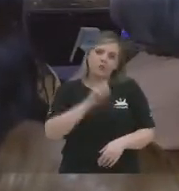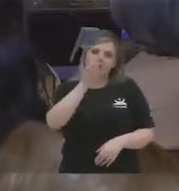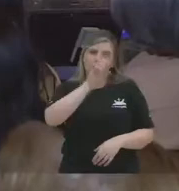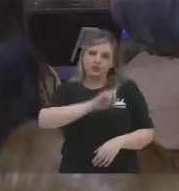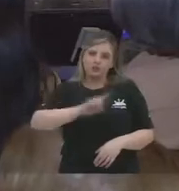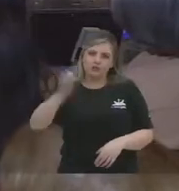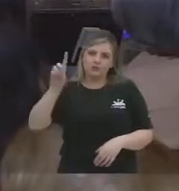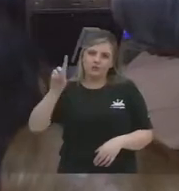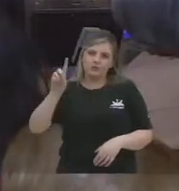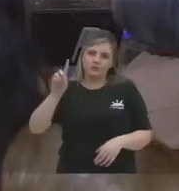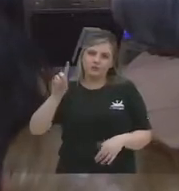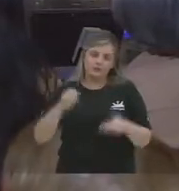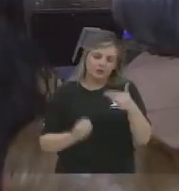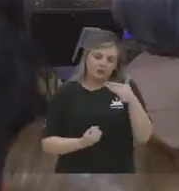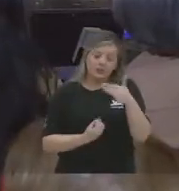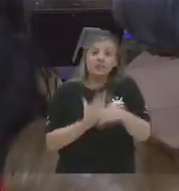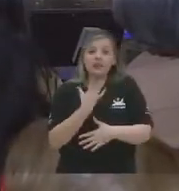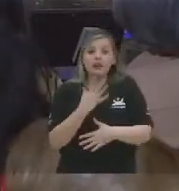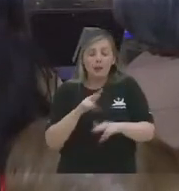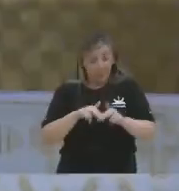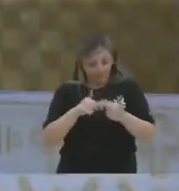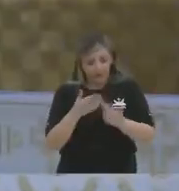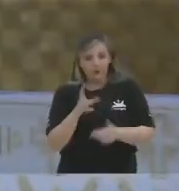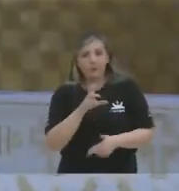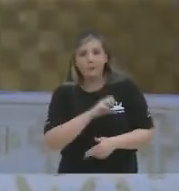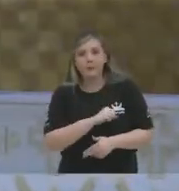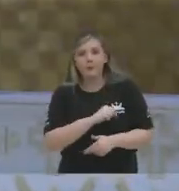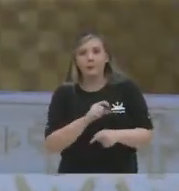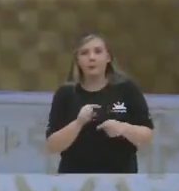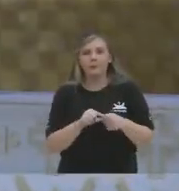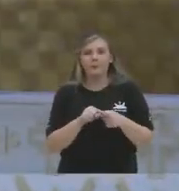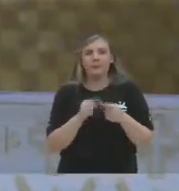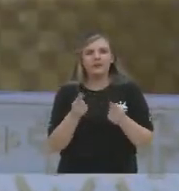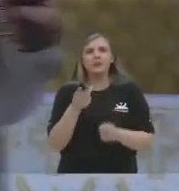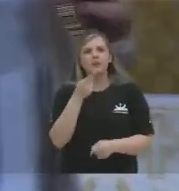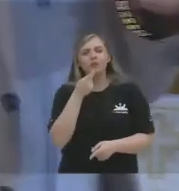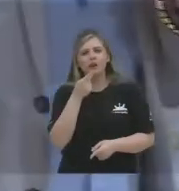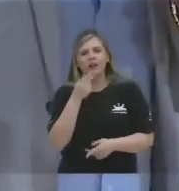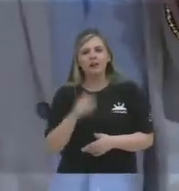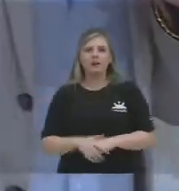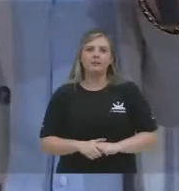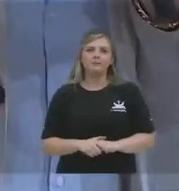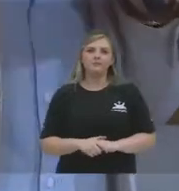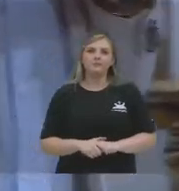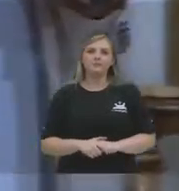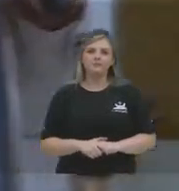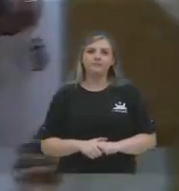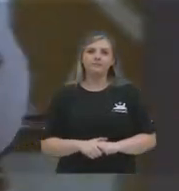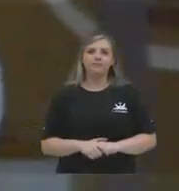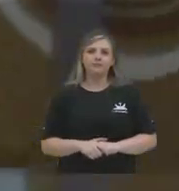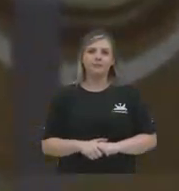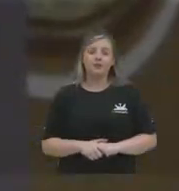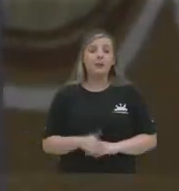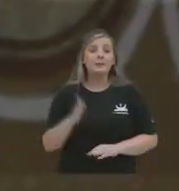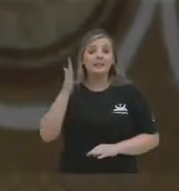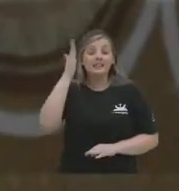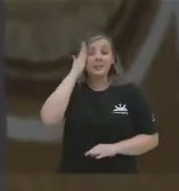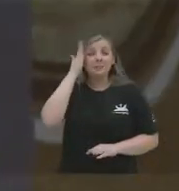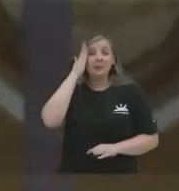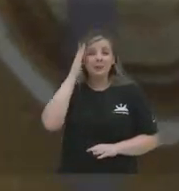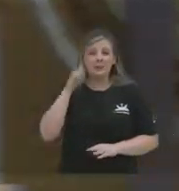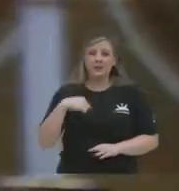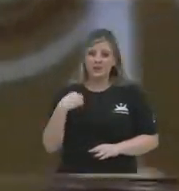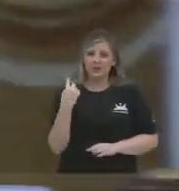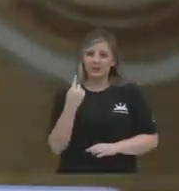Ele nos cria por amor, mas vou dizer uma coisa: mesmo sabendo que nós